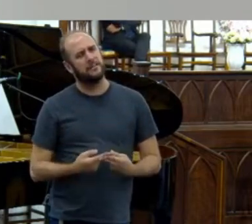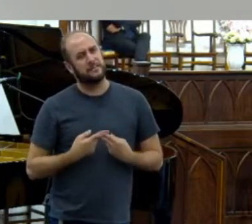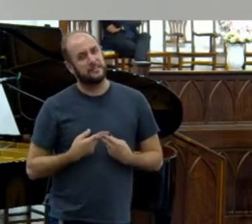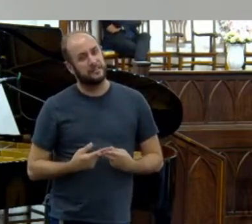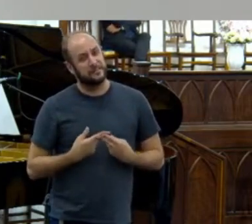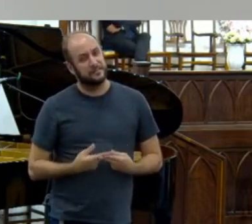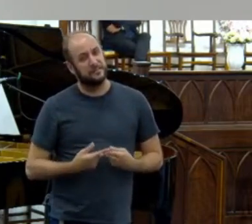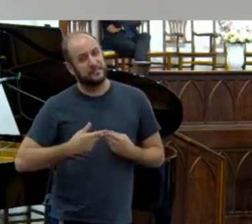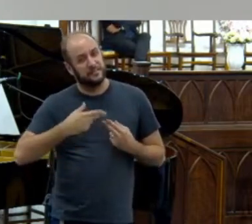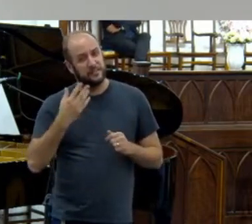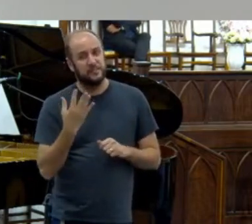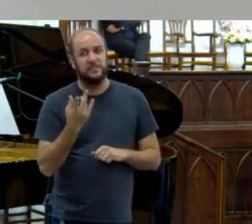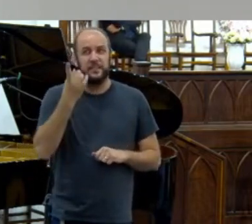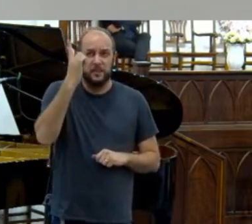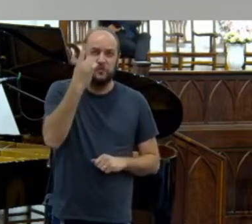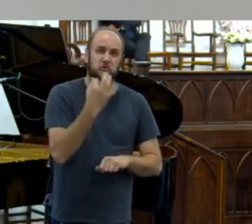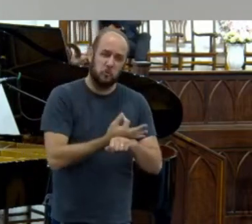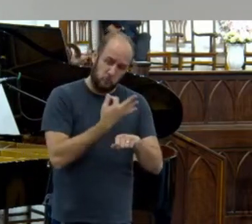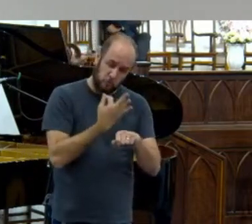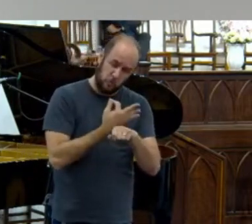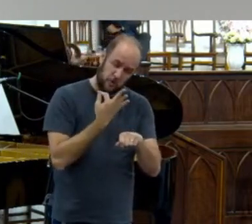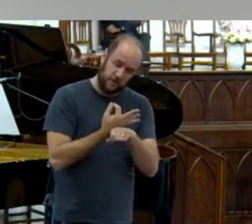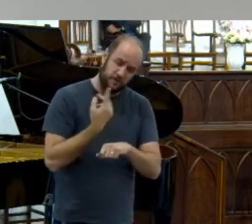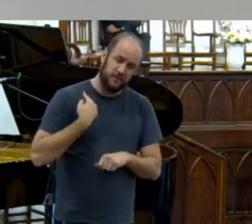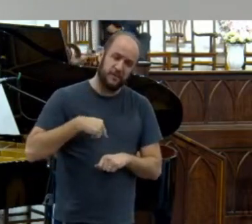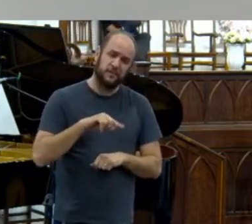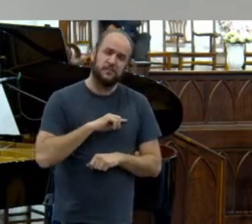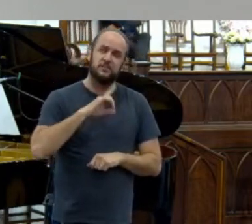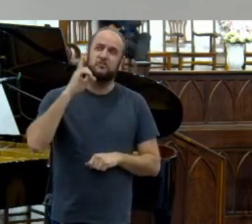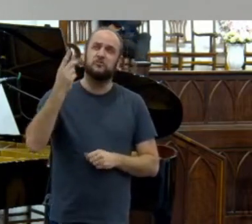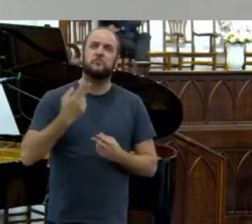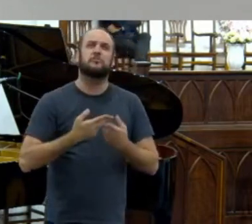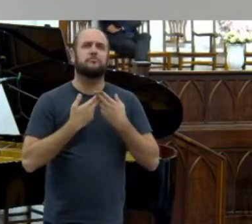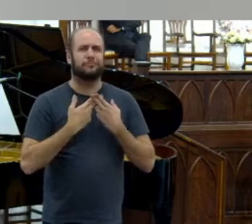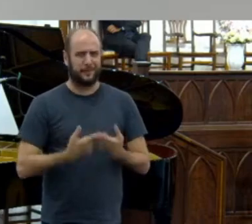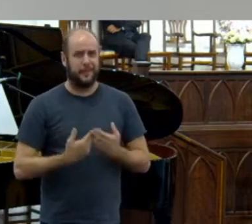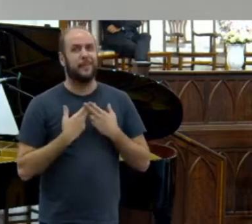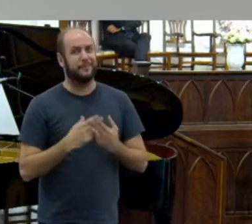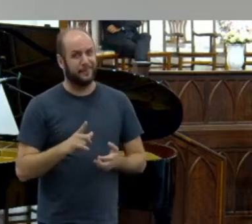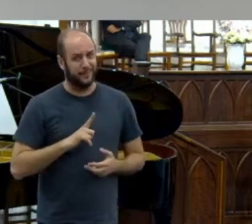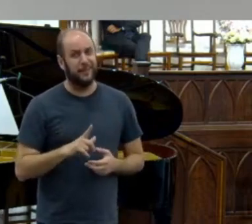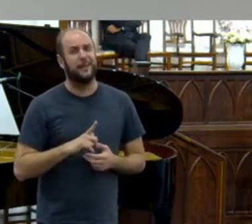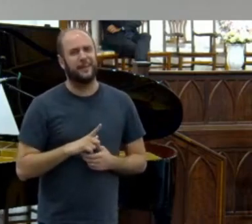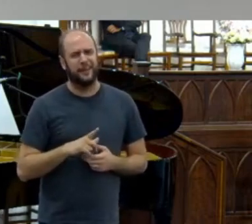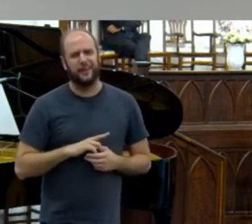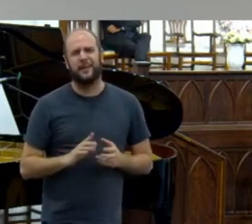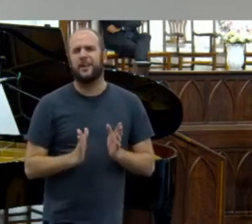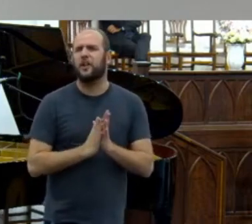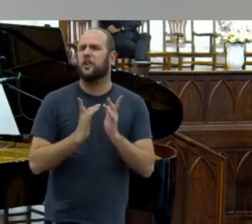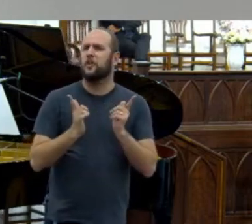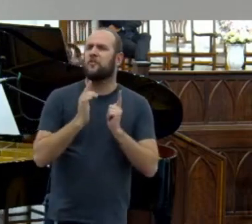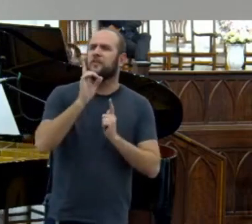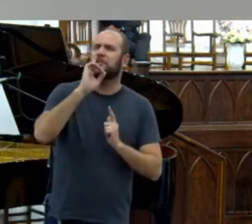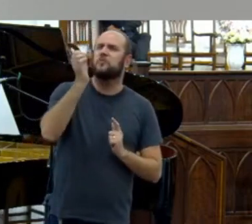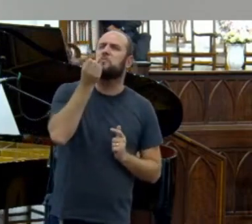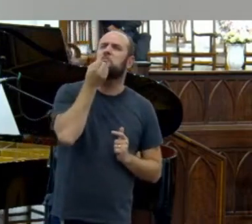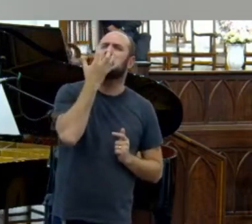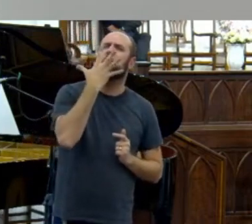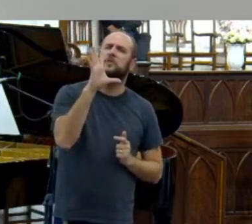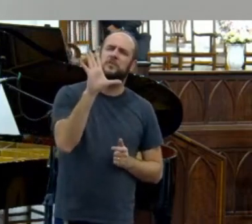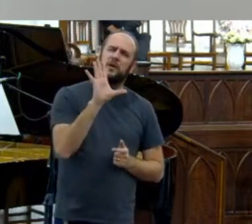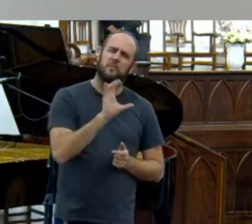sua tolerância conosco, pela sua longanimidade, pela sua bondade